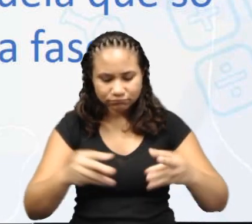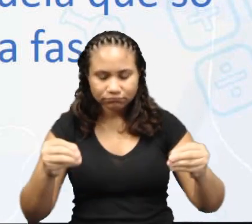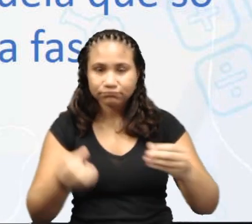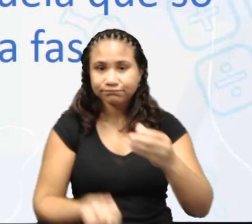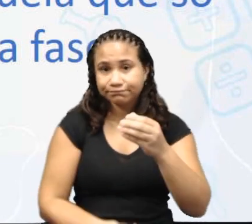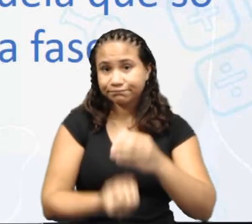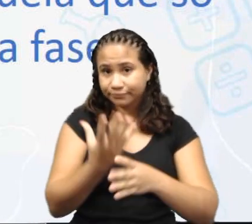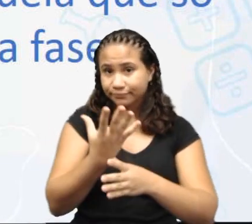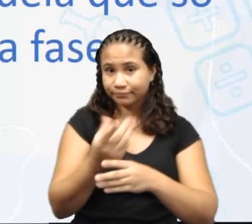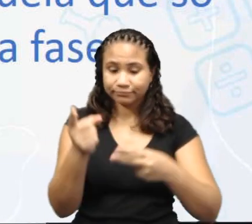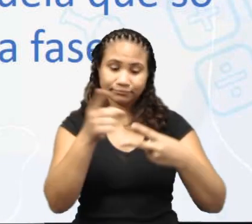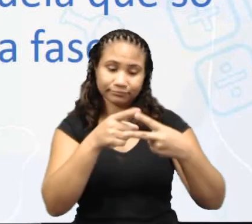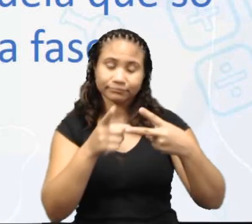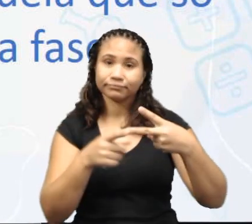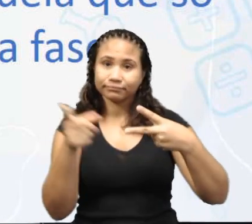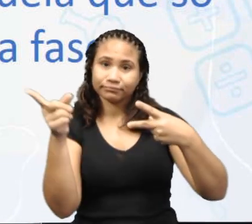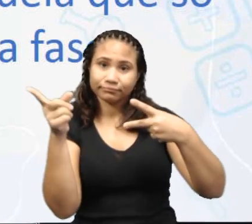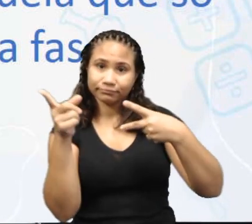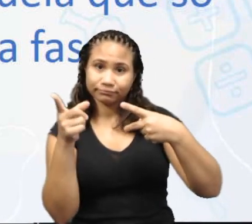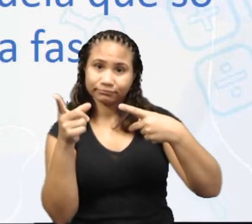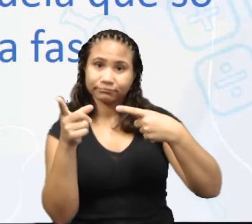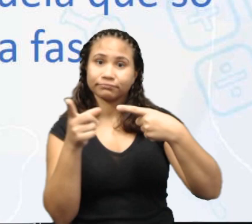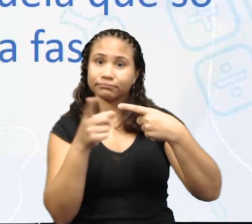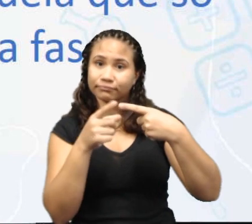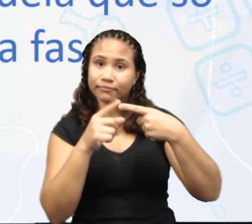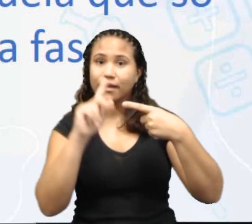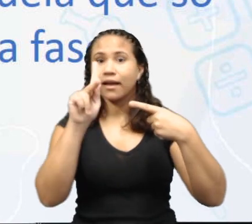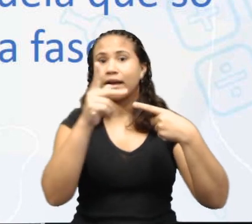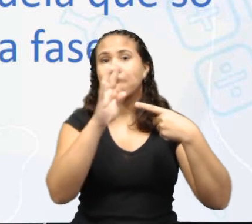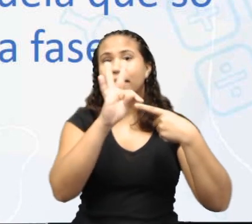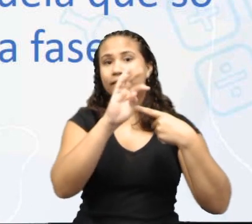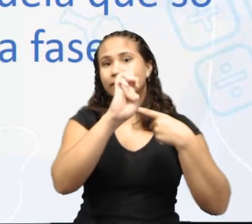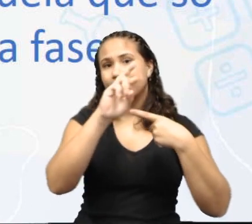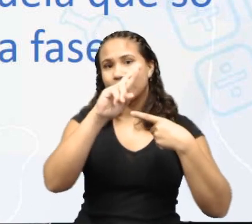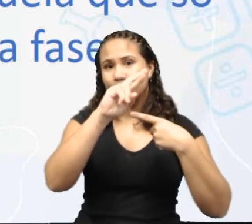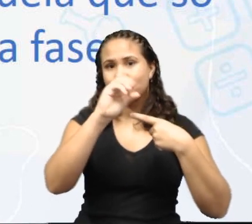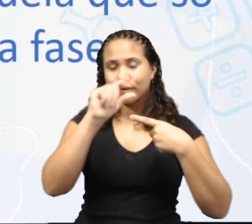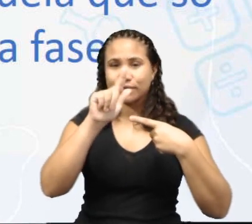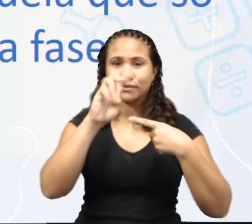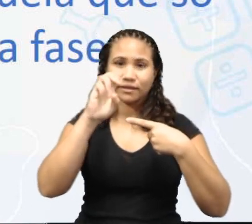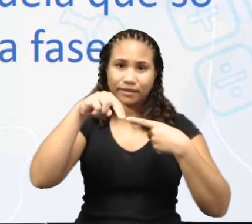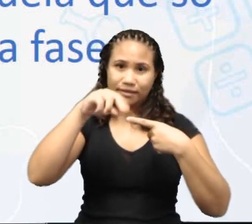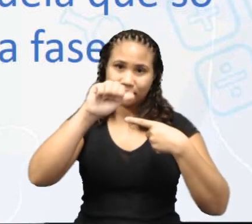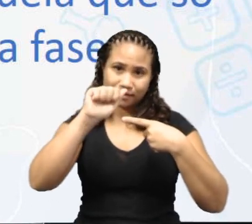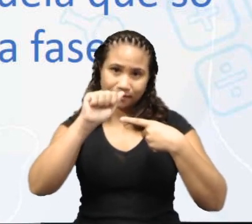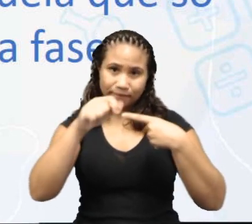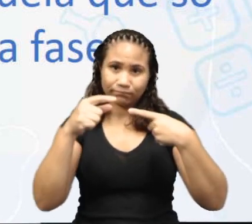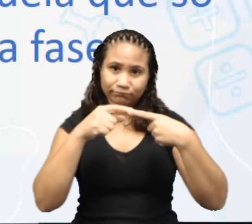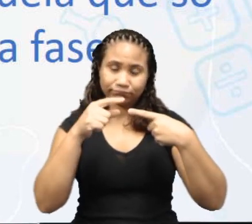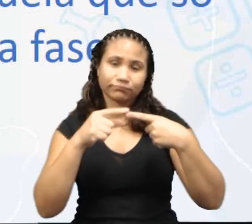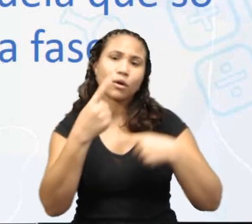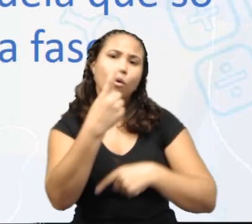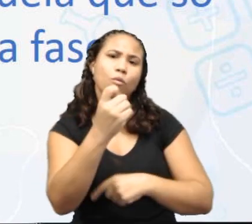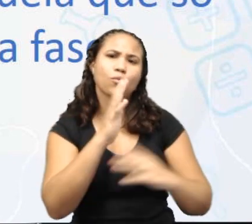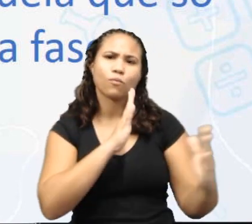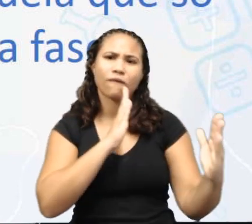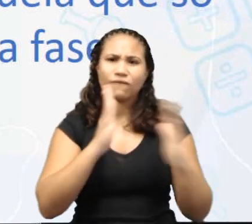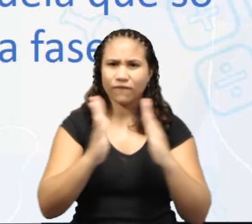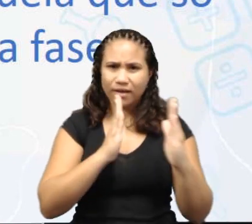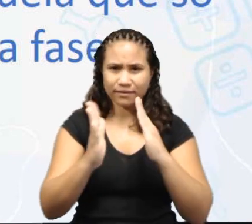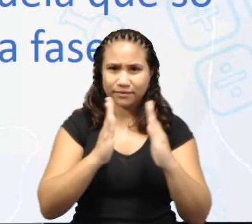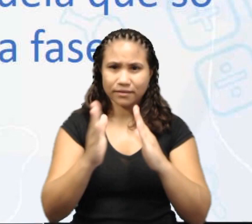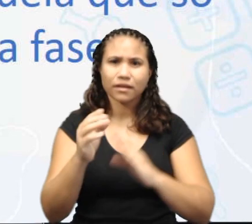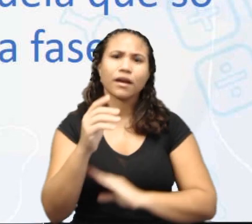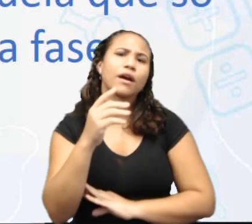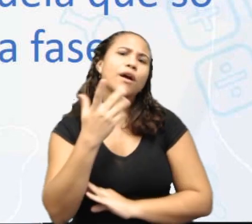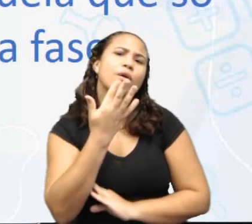heterogênea. A mistura heterogênea, que também é chamada de solução, é aquela que só tem uma fase. Um exemplo muito comum